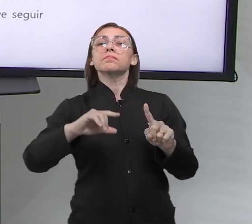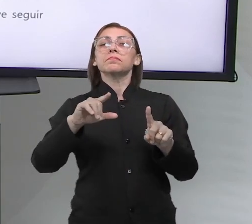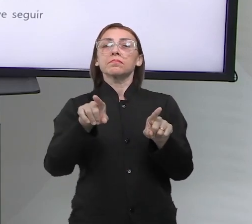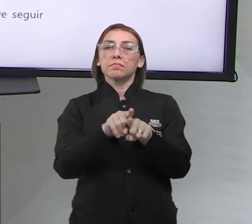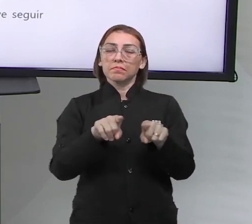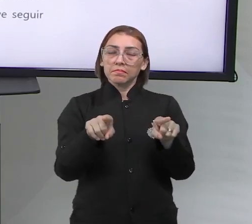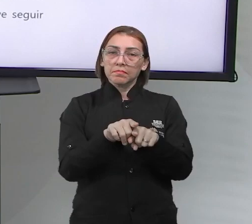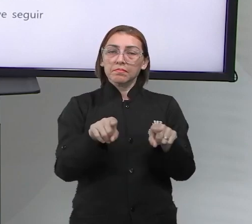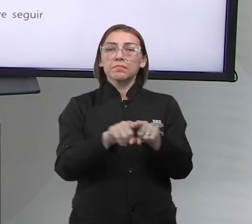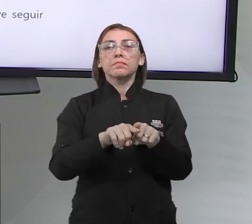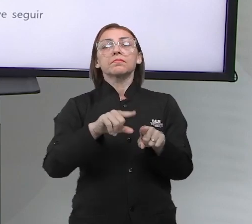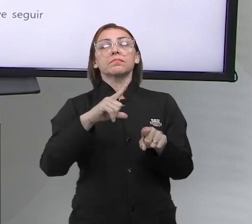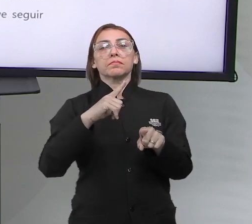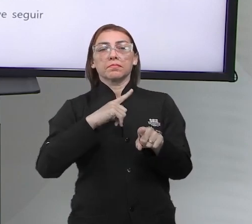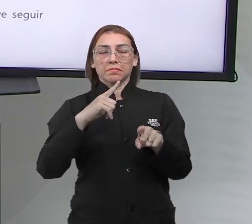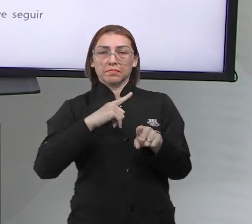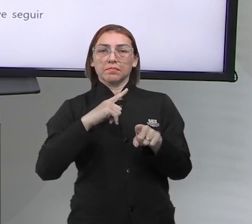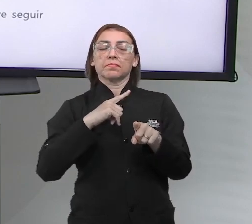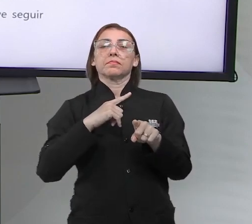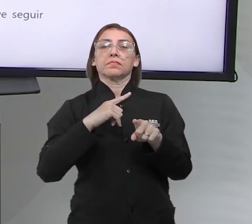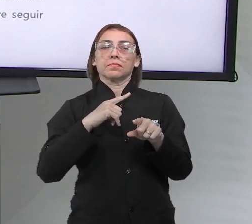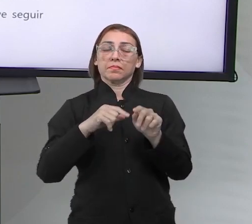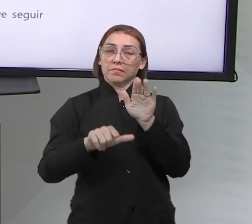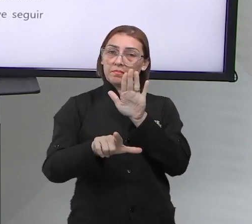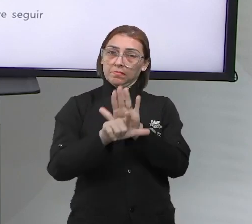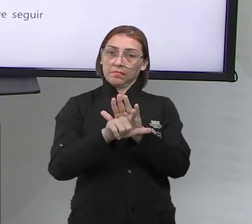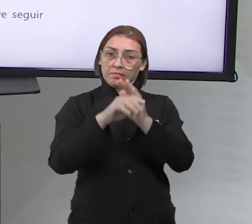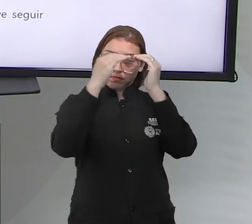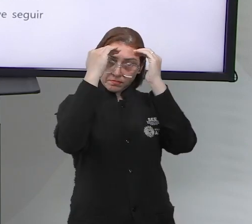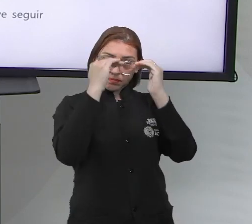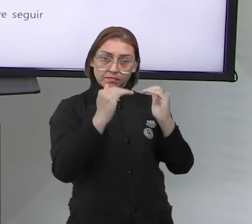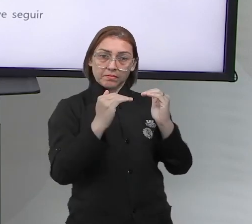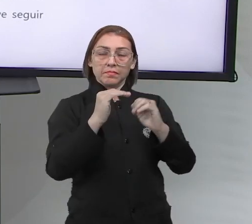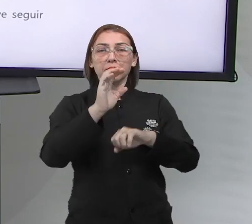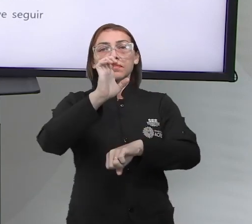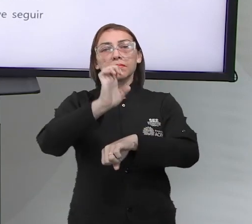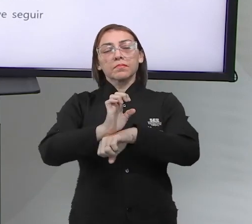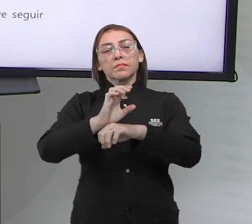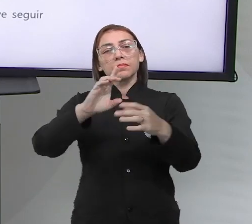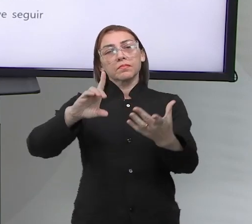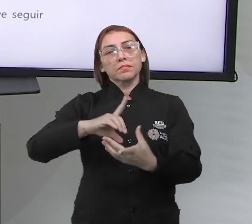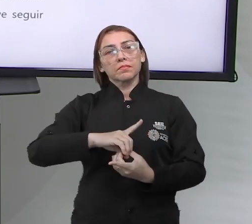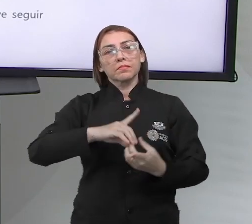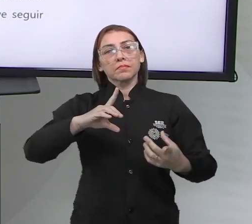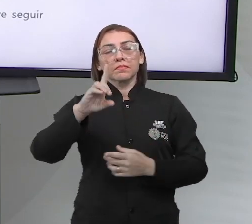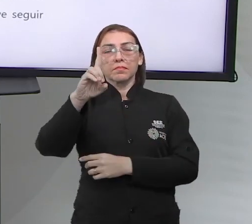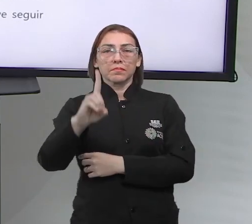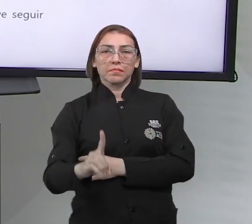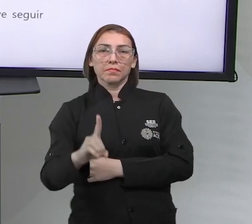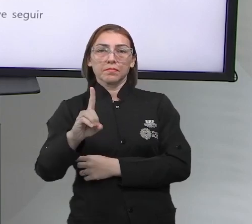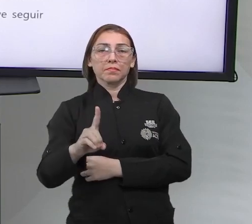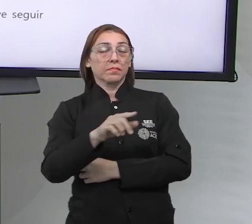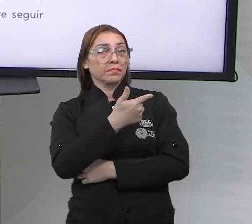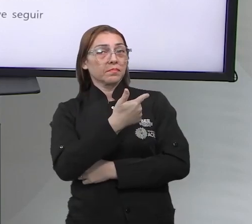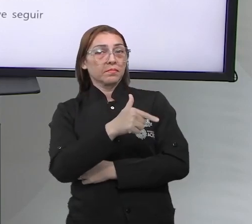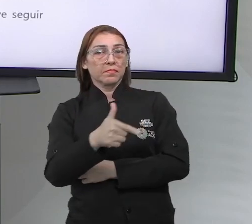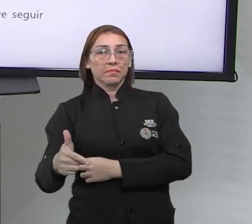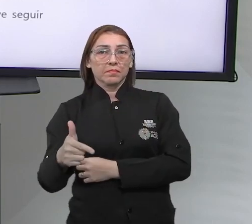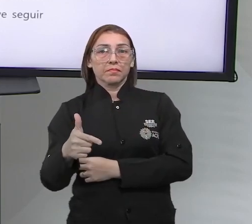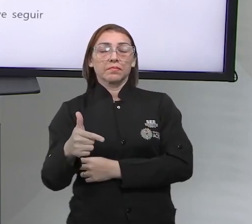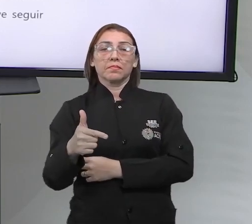existentes estão submetidas à lei. No Estado Democrático de Direito, não há